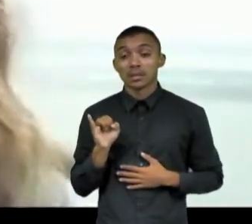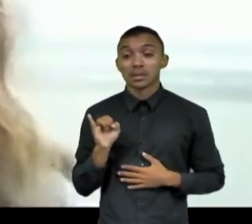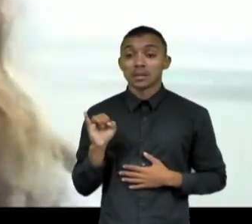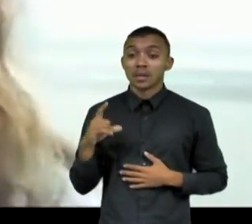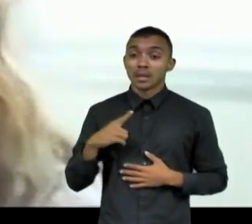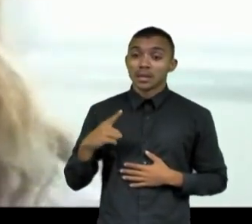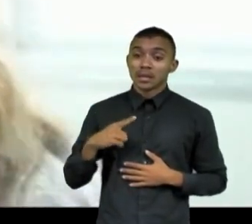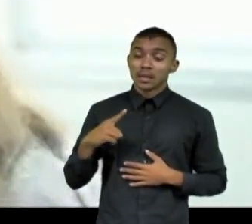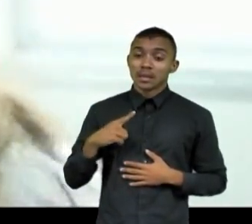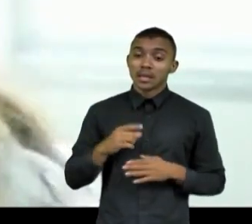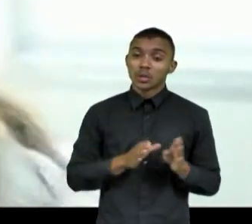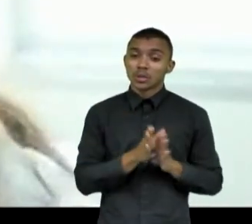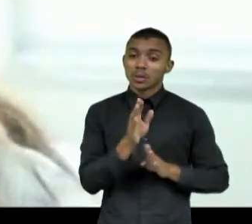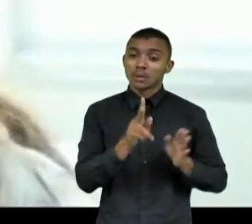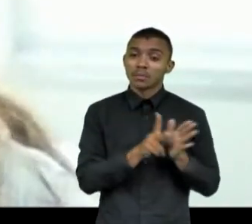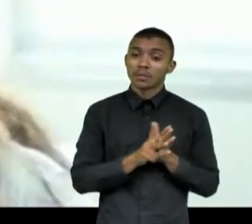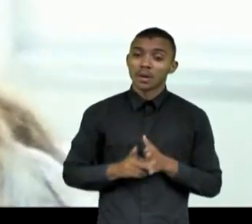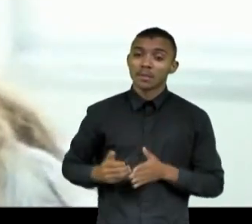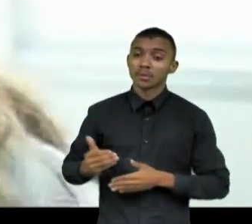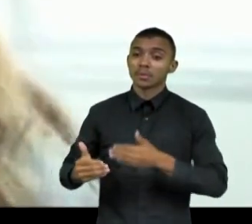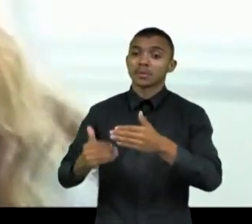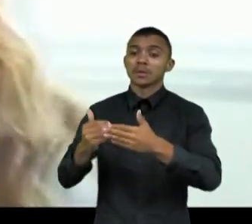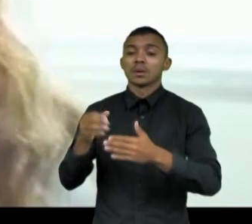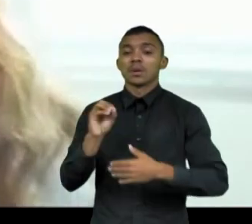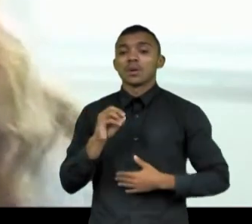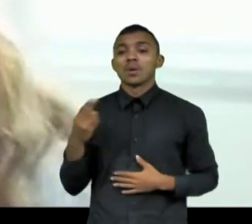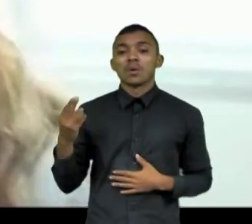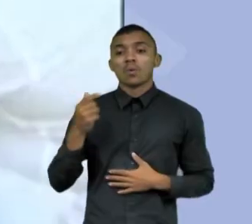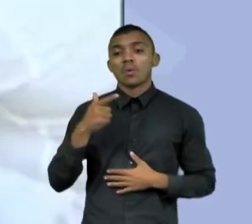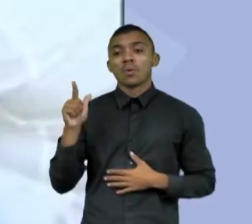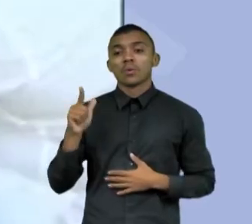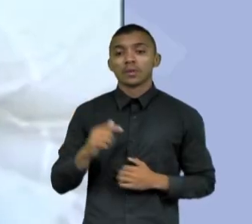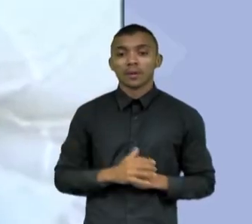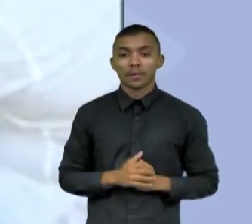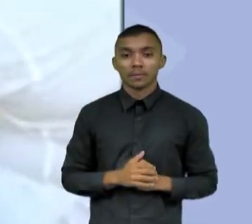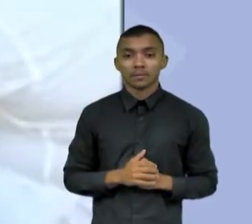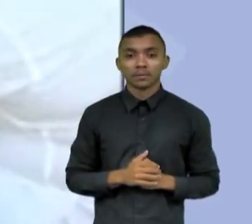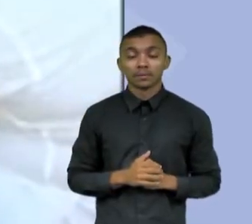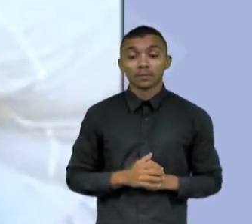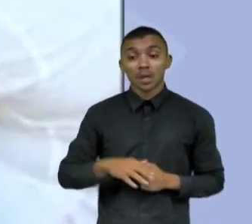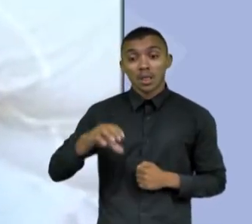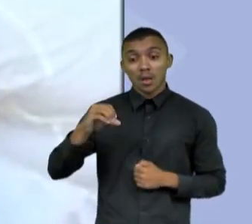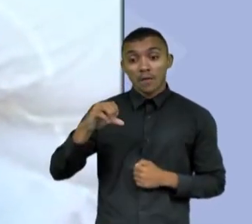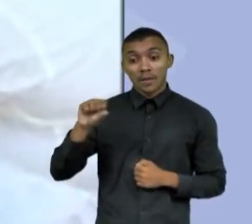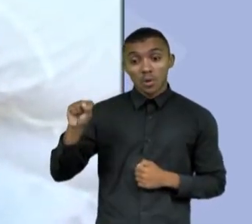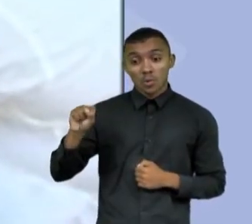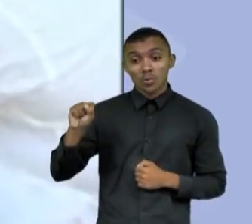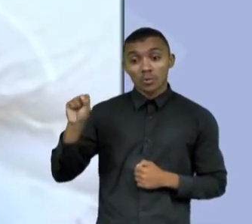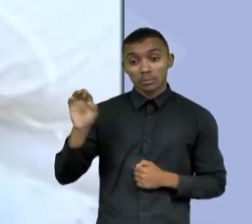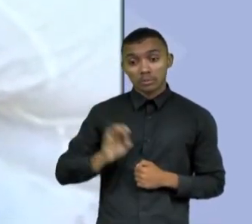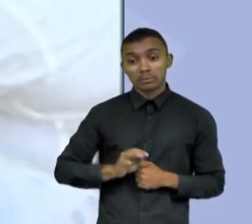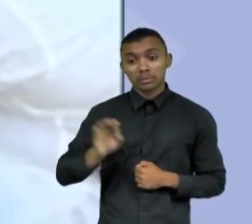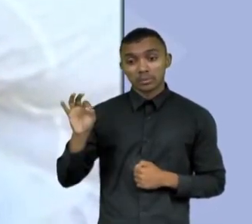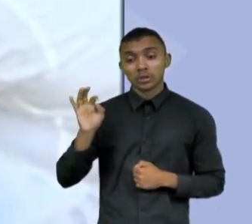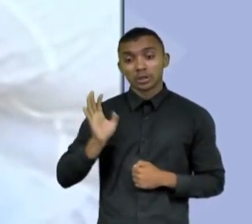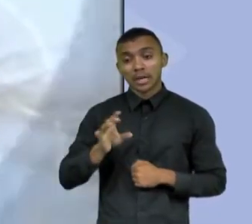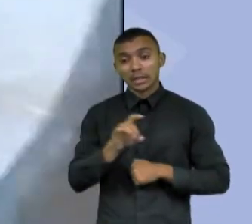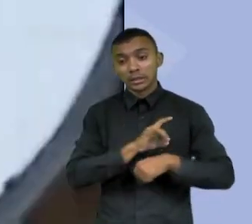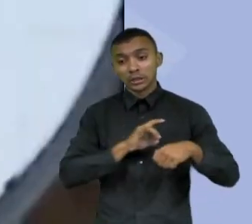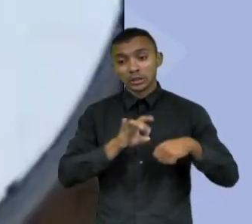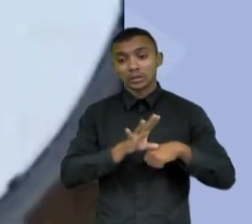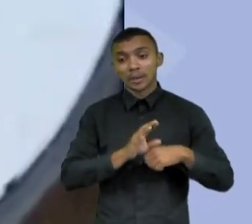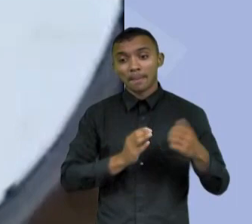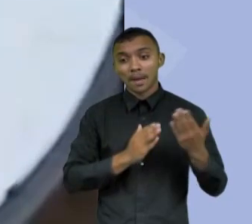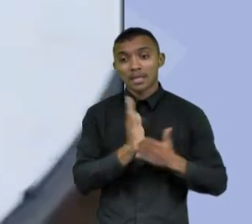ser para uma indicação de procedência ou para uma denominação de origem. Dentre as 98 indicações geográficas aprovadas, duas